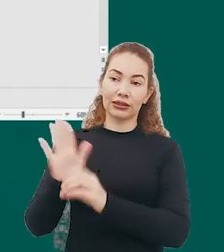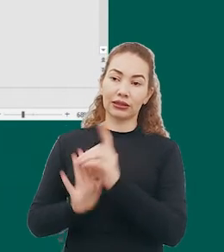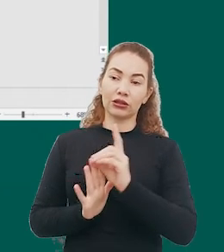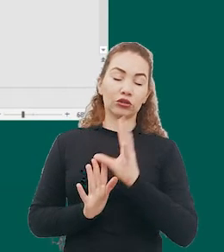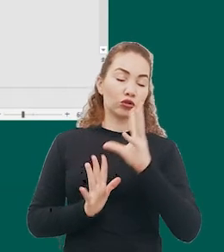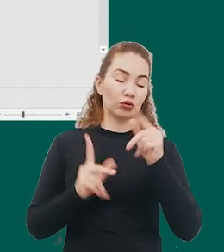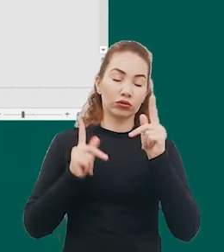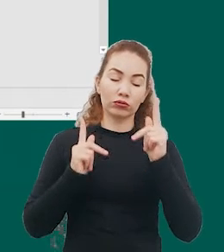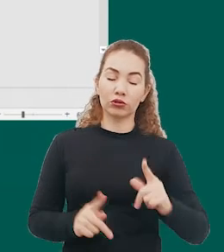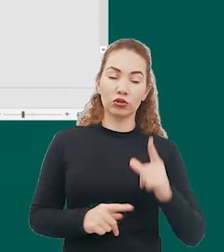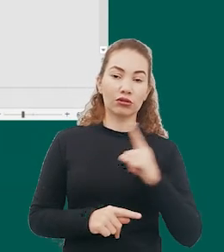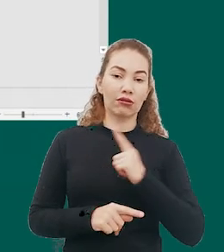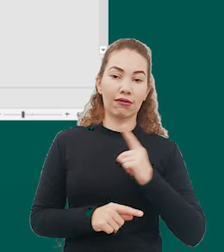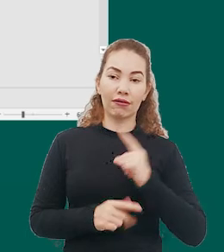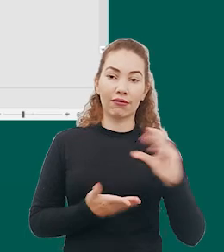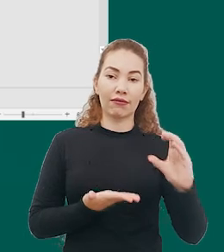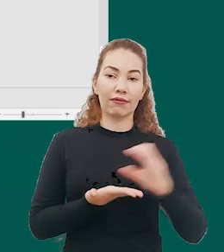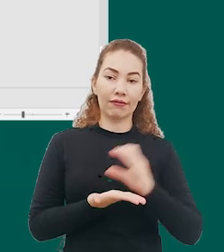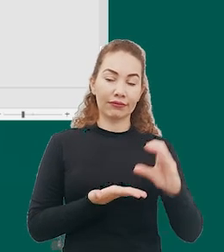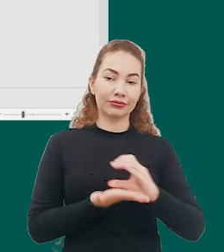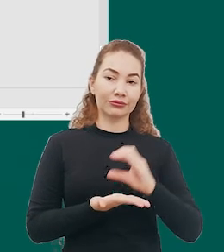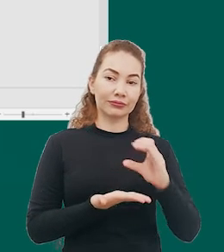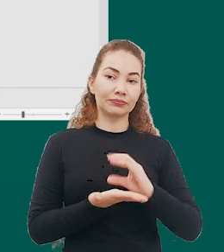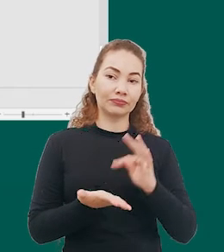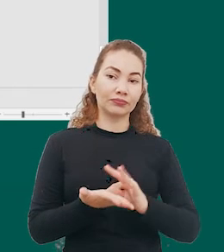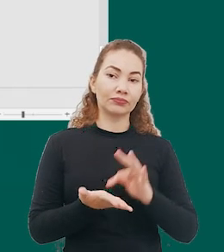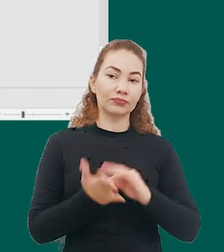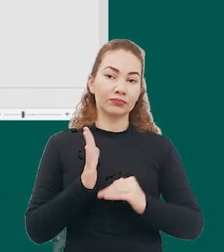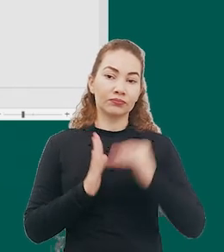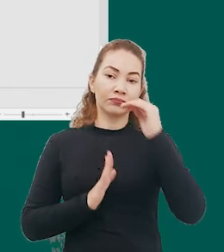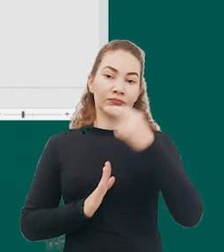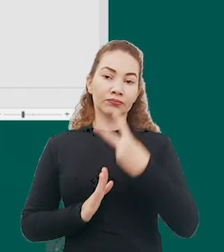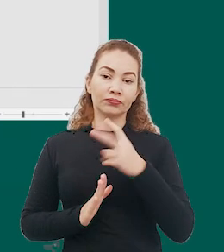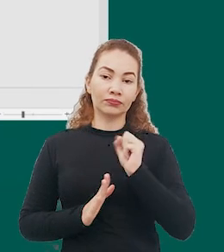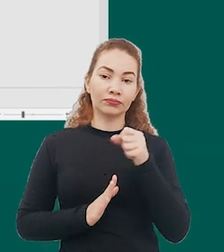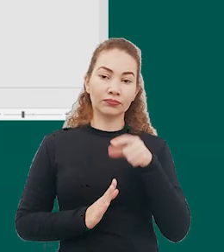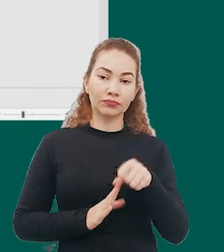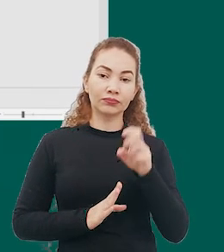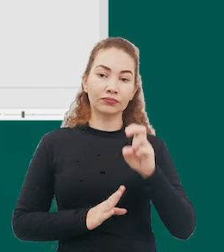as pessoas que receberam rendimento tributável superior a R$